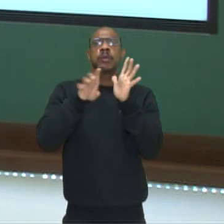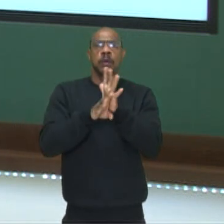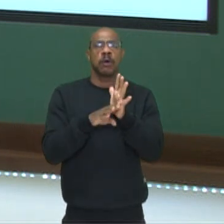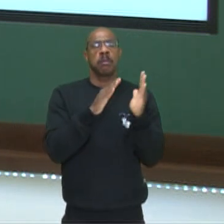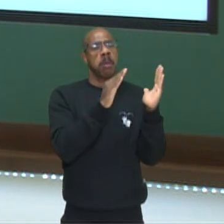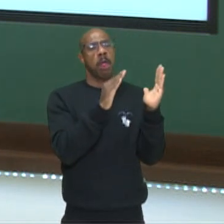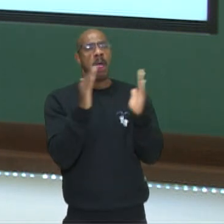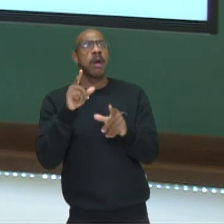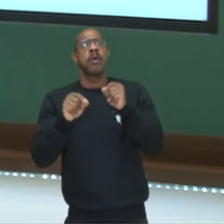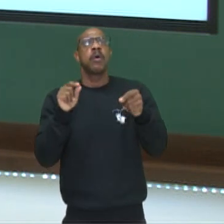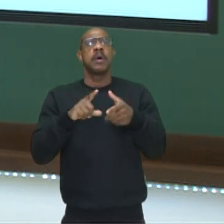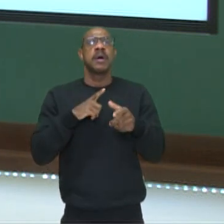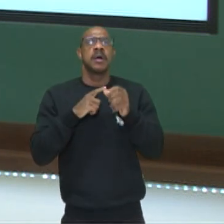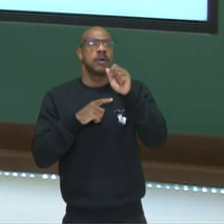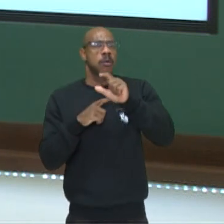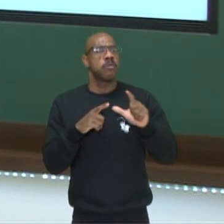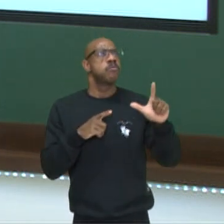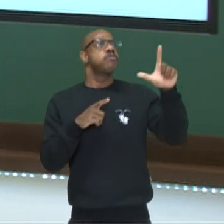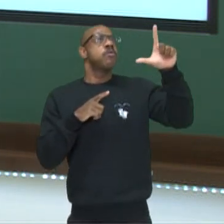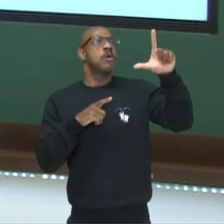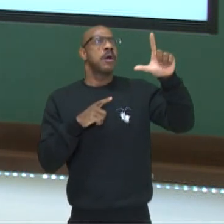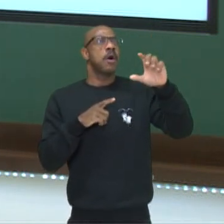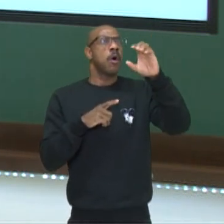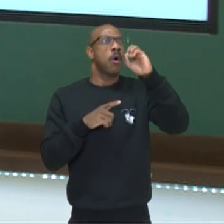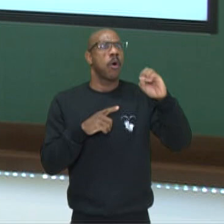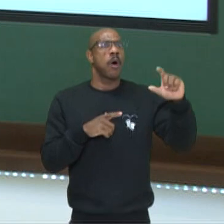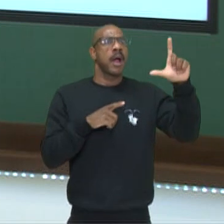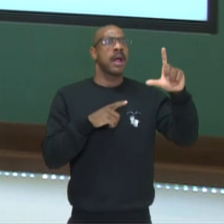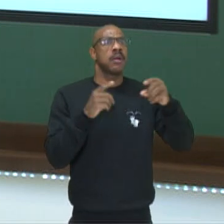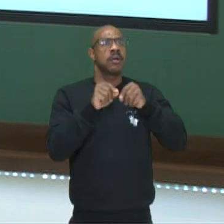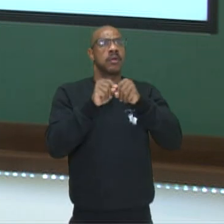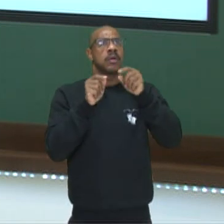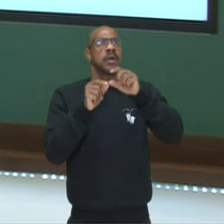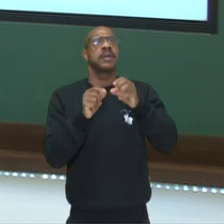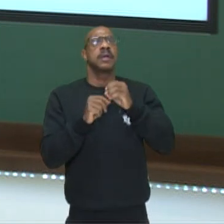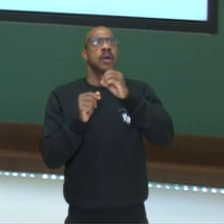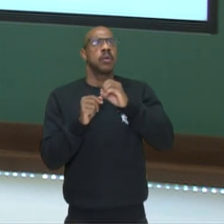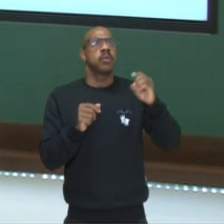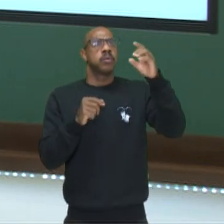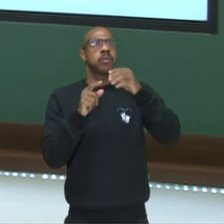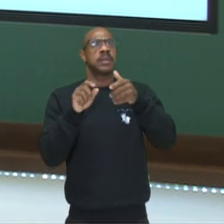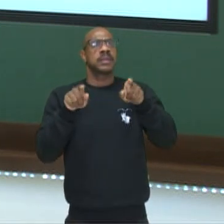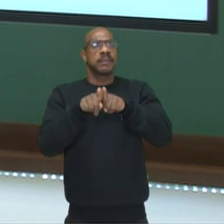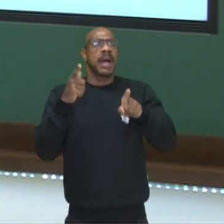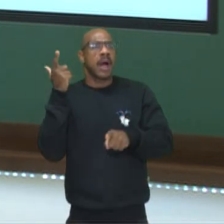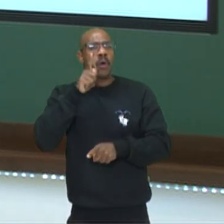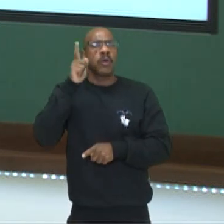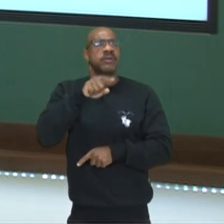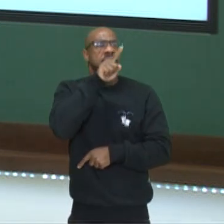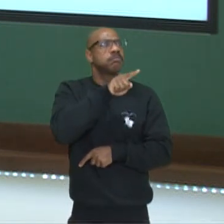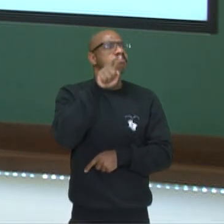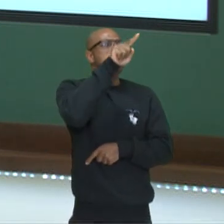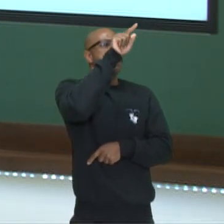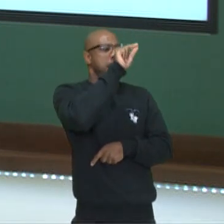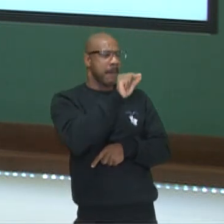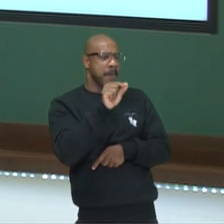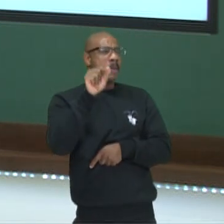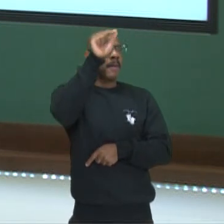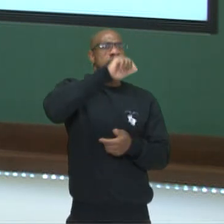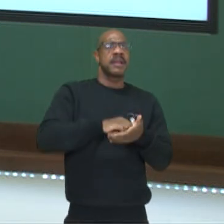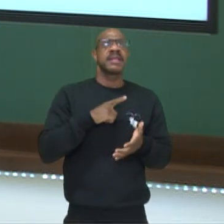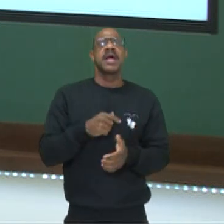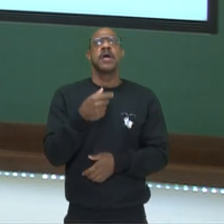essa marcha para o oeste e a conquista da costa oeste dos Estados Unidos. Então foram aí 2,